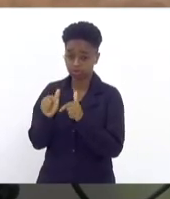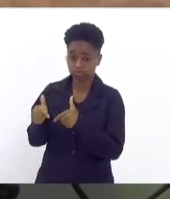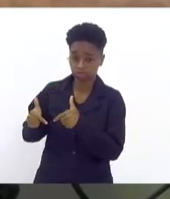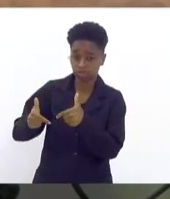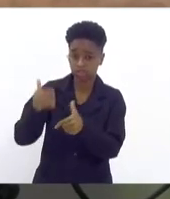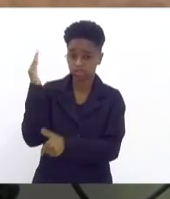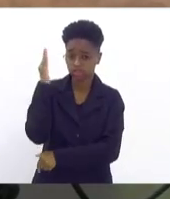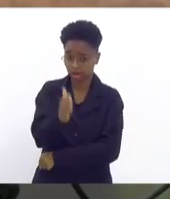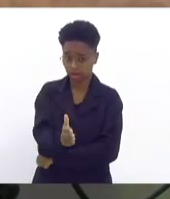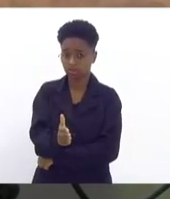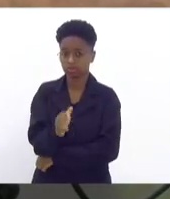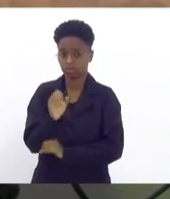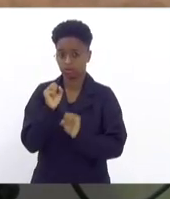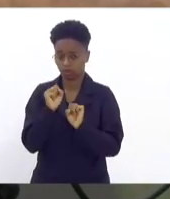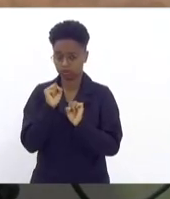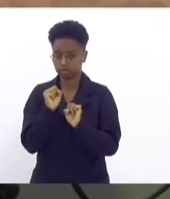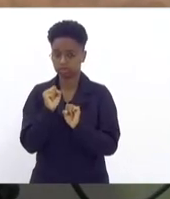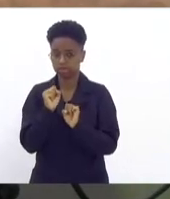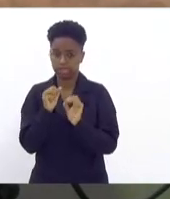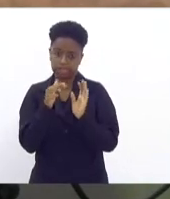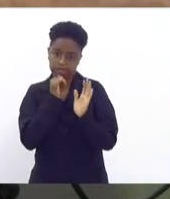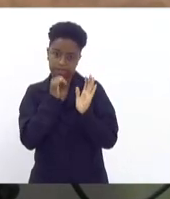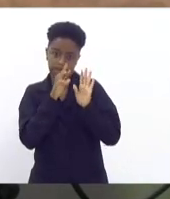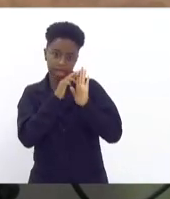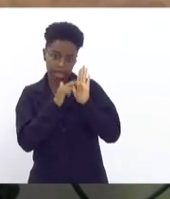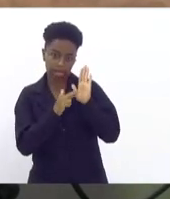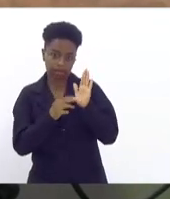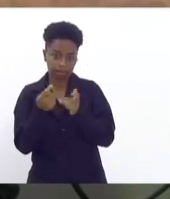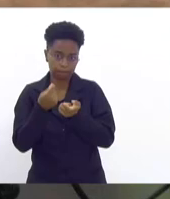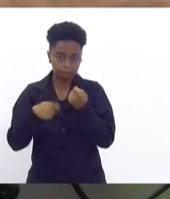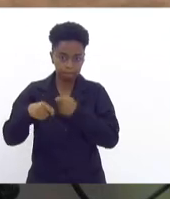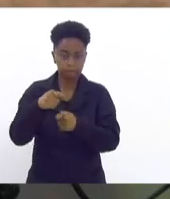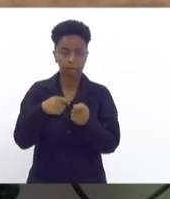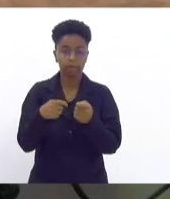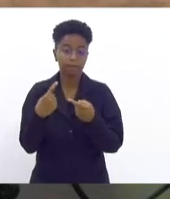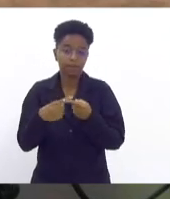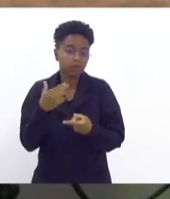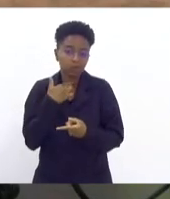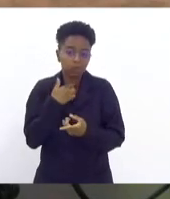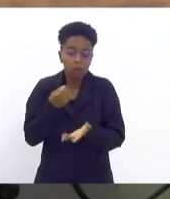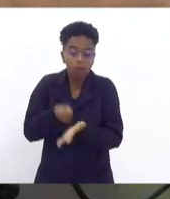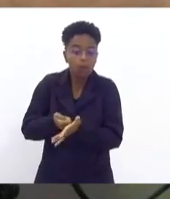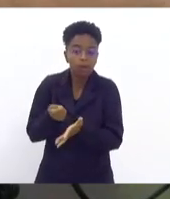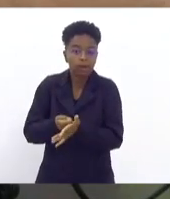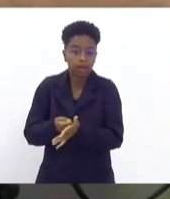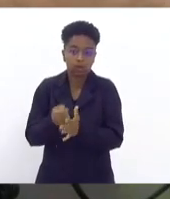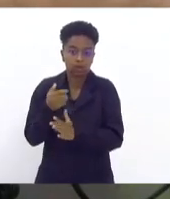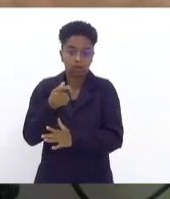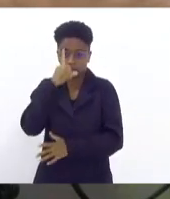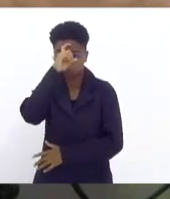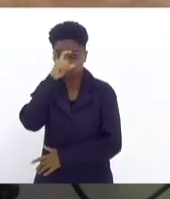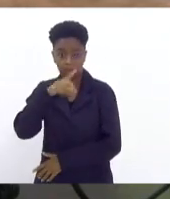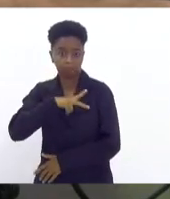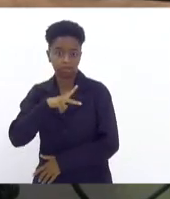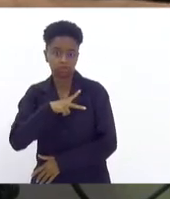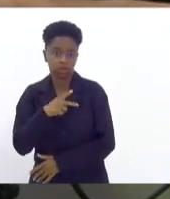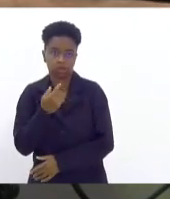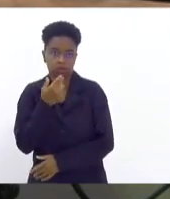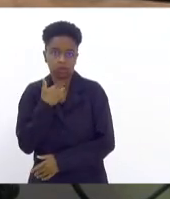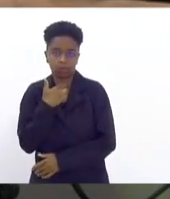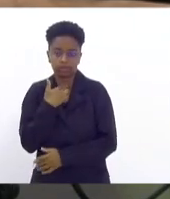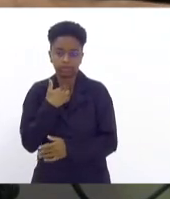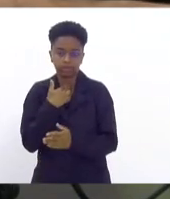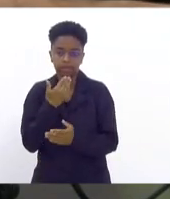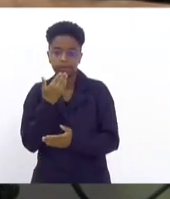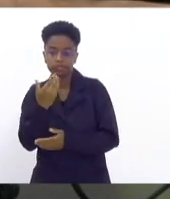direta em regras de mercado. A gente não pode impor a um hospital particular que não cobre por determinado